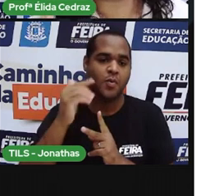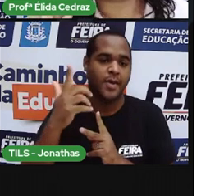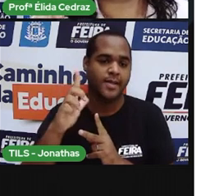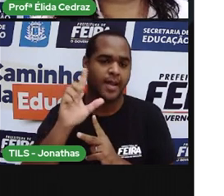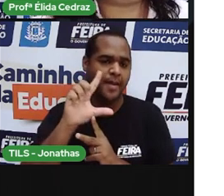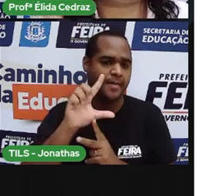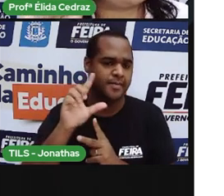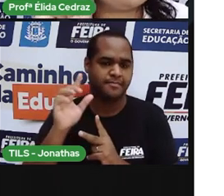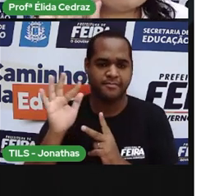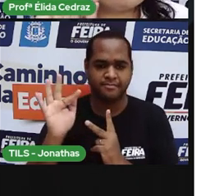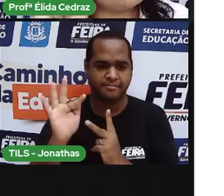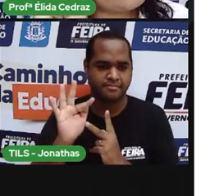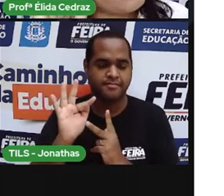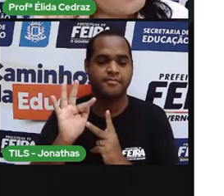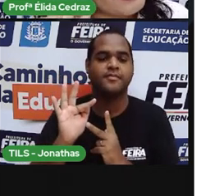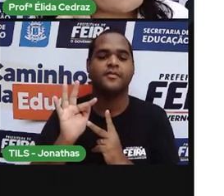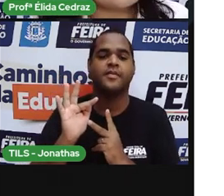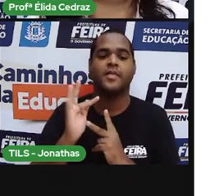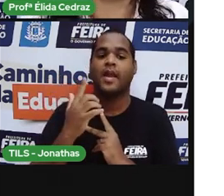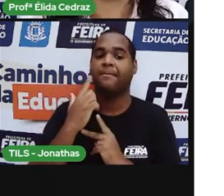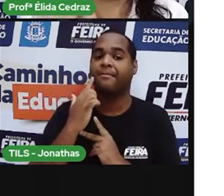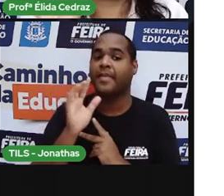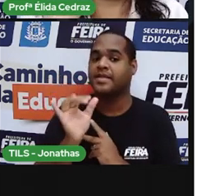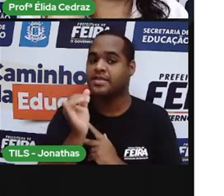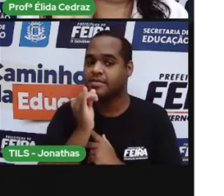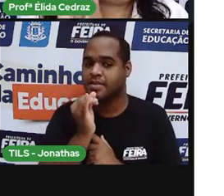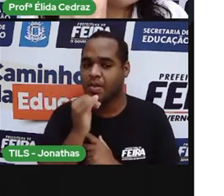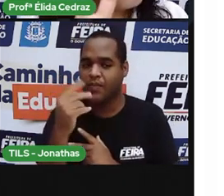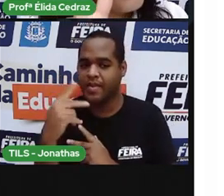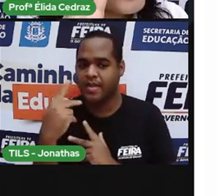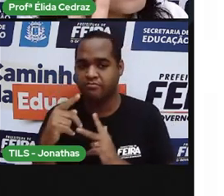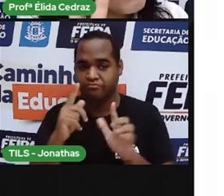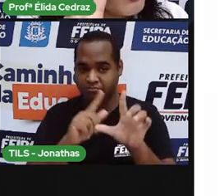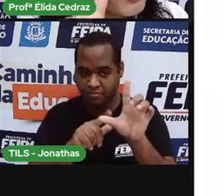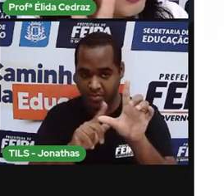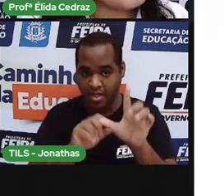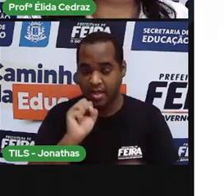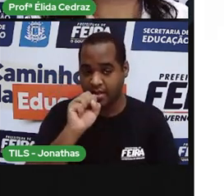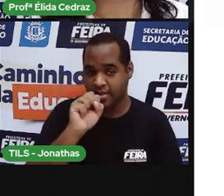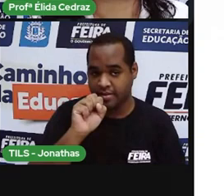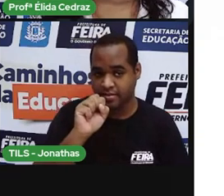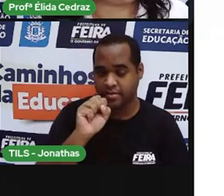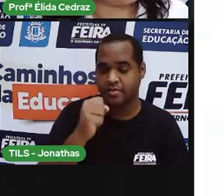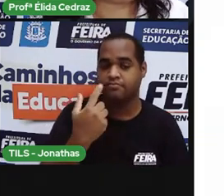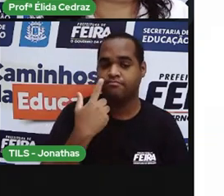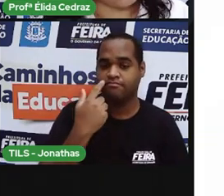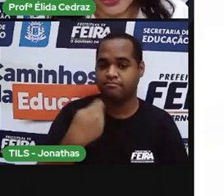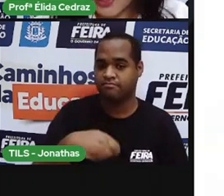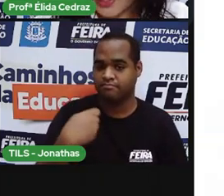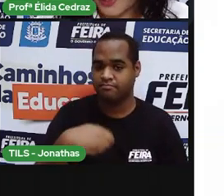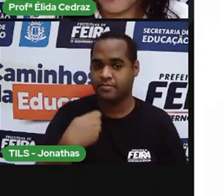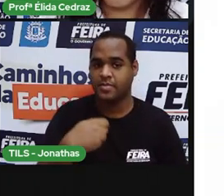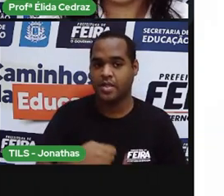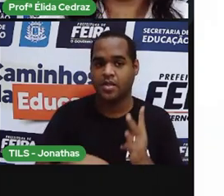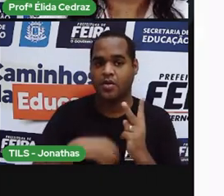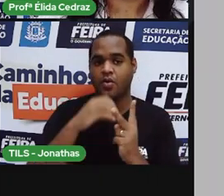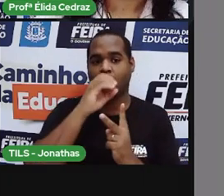consoantes. Mas a letrinha S entre duas vogais vai ter o som de